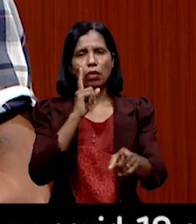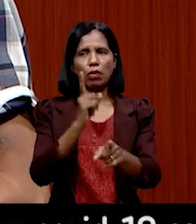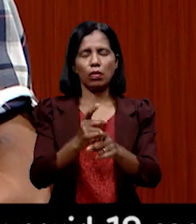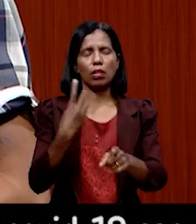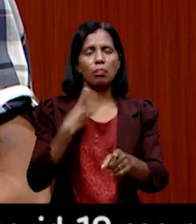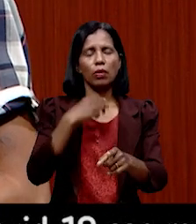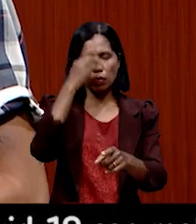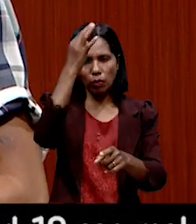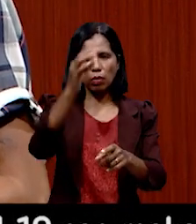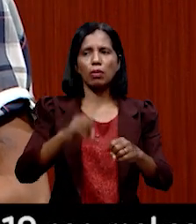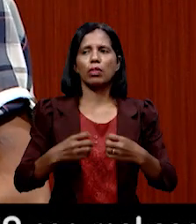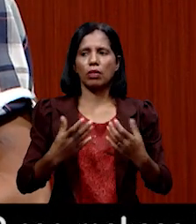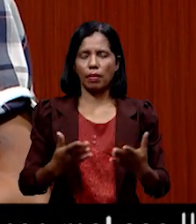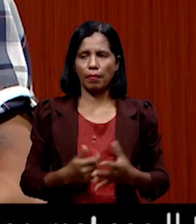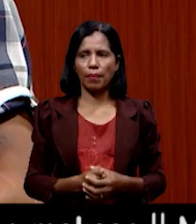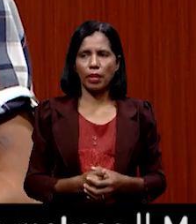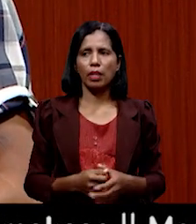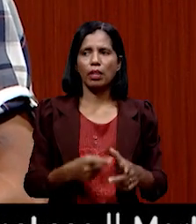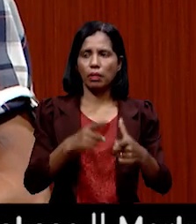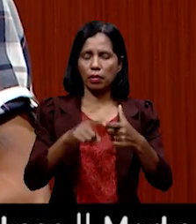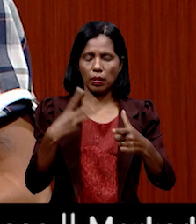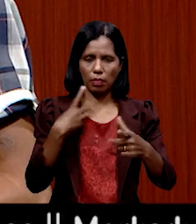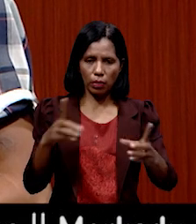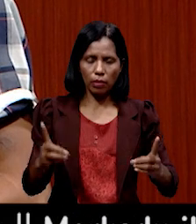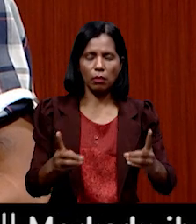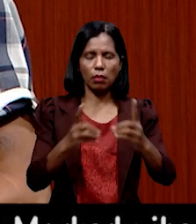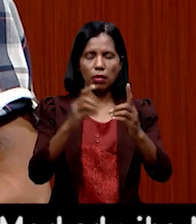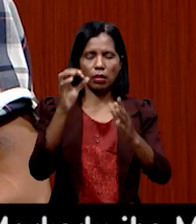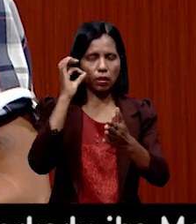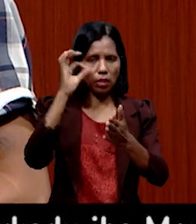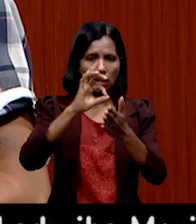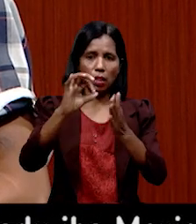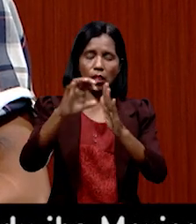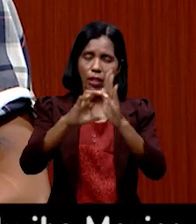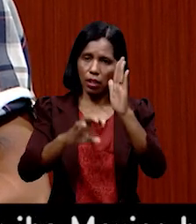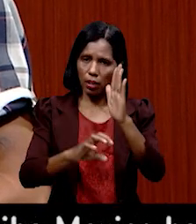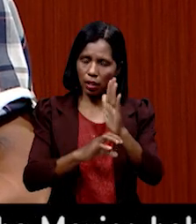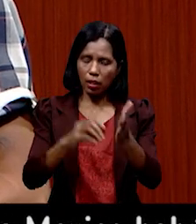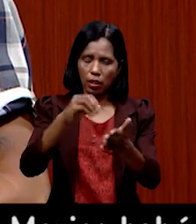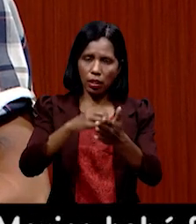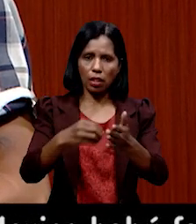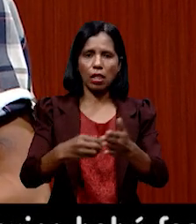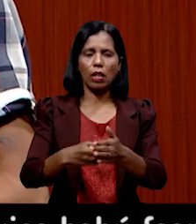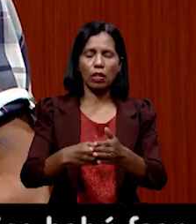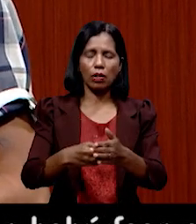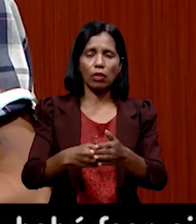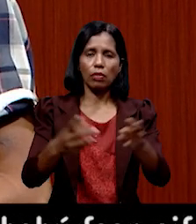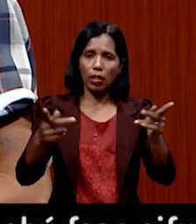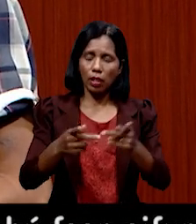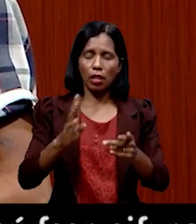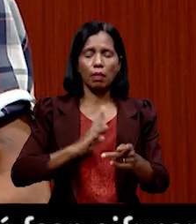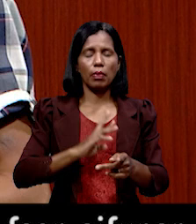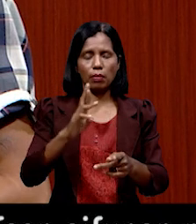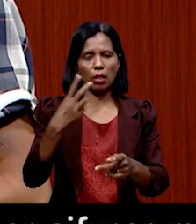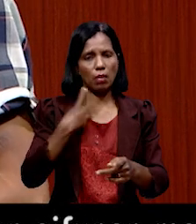futurnya, anu, fina, me, asur malu, ne, sekretar estado, natom, indica, armazenia, bebora, so, ke, tepues, embaharia,